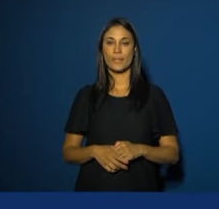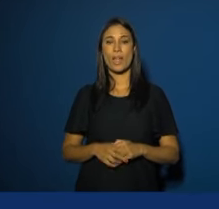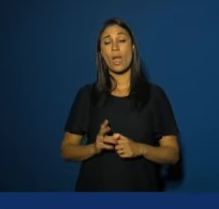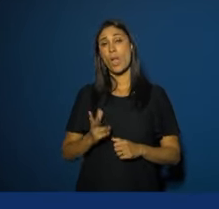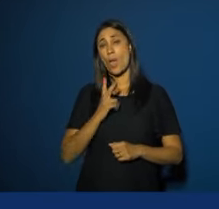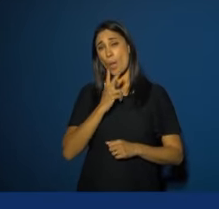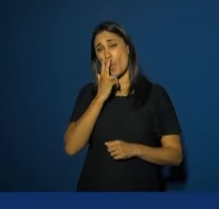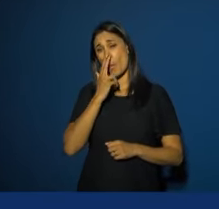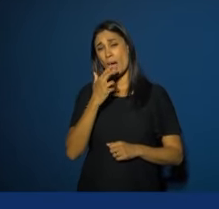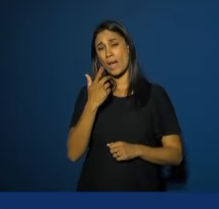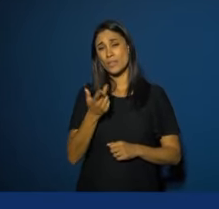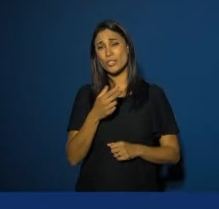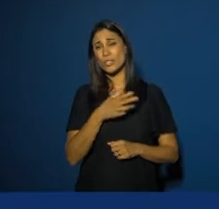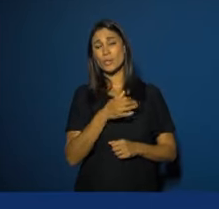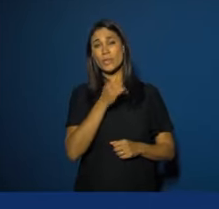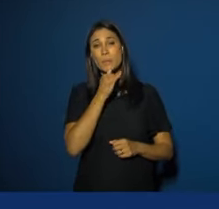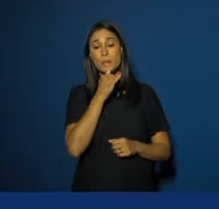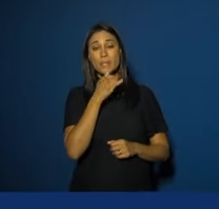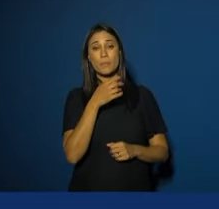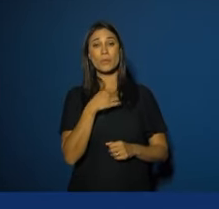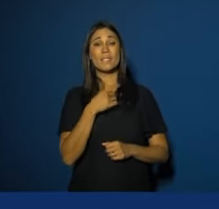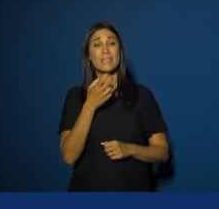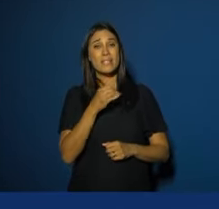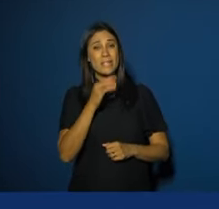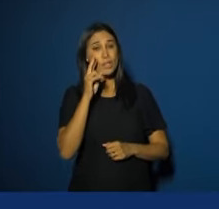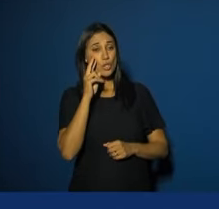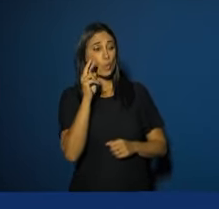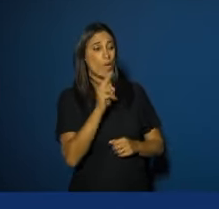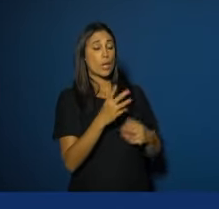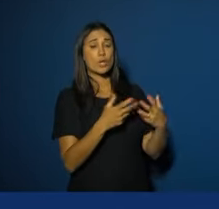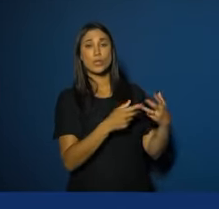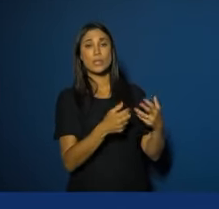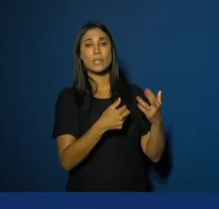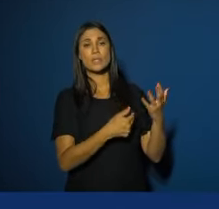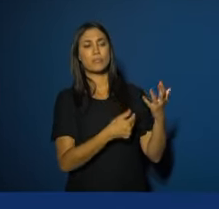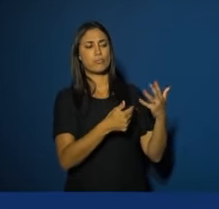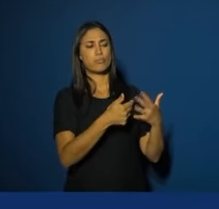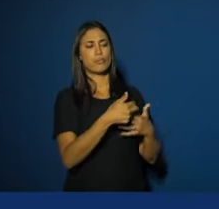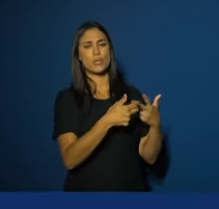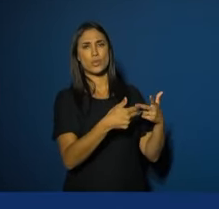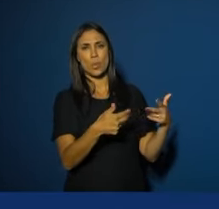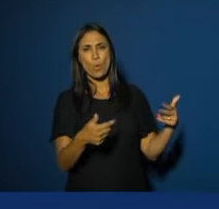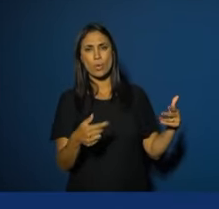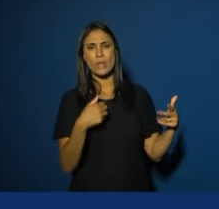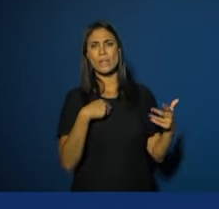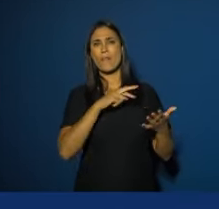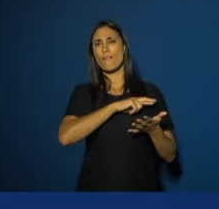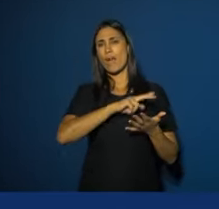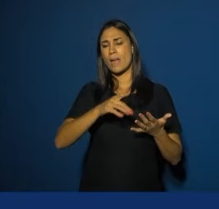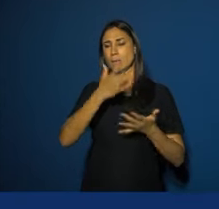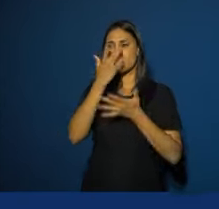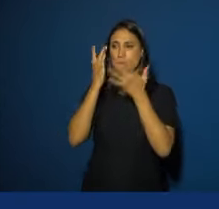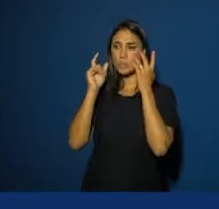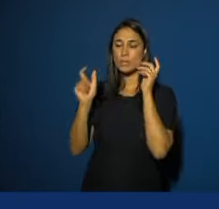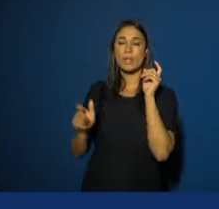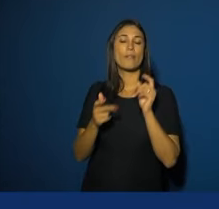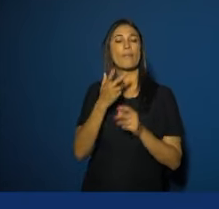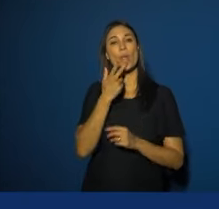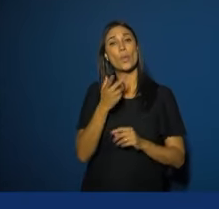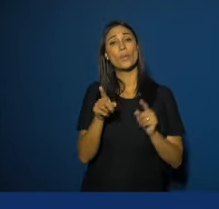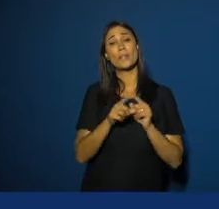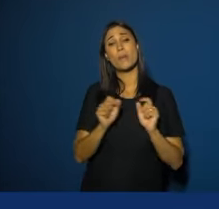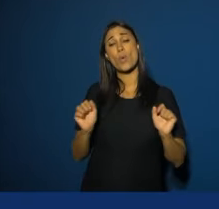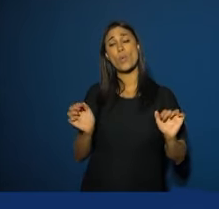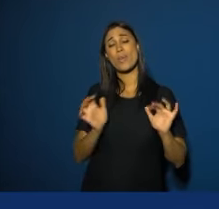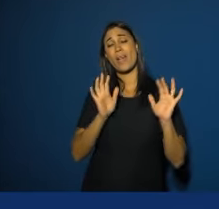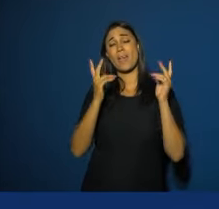de prata na transição energética, né, Vitório? Assim, a gente olha todas as opções, foi falado aqui por diversas pessoas, quer dizer, e o